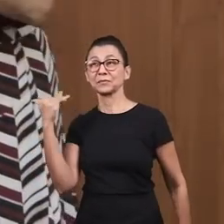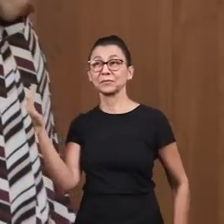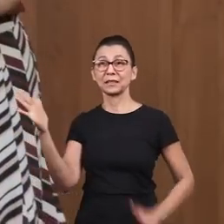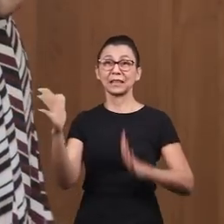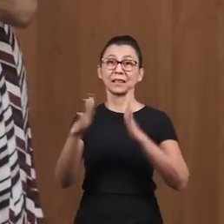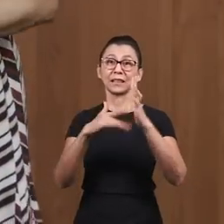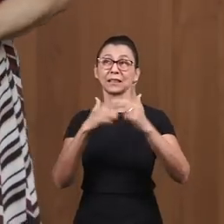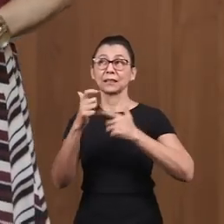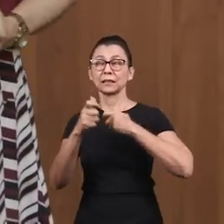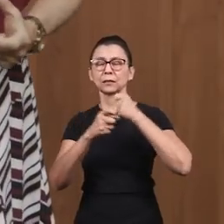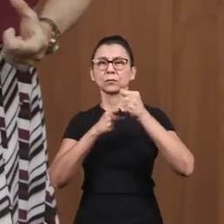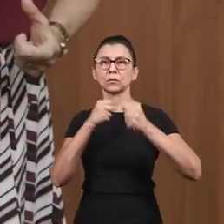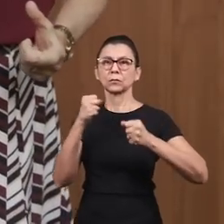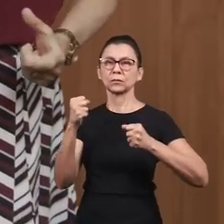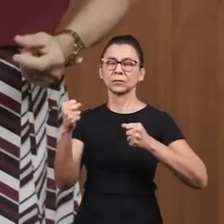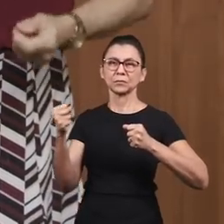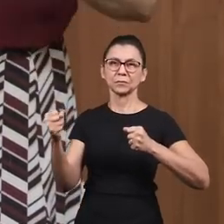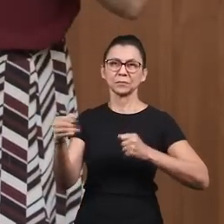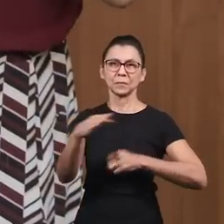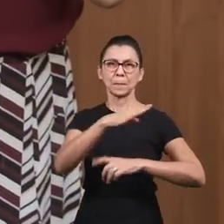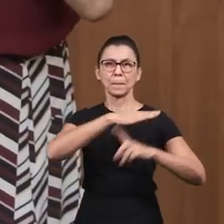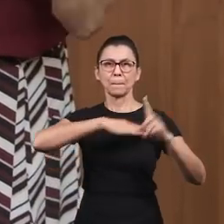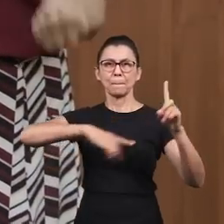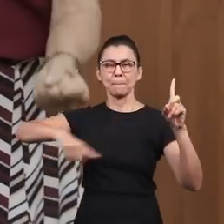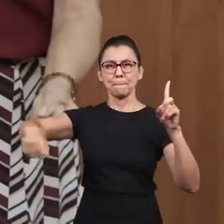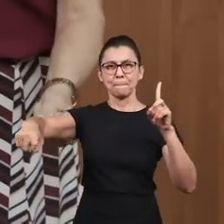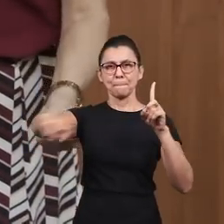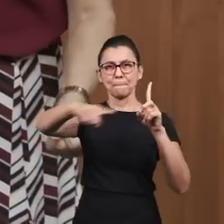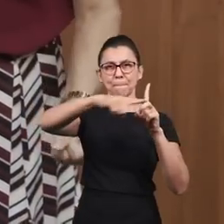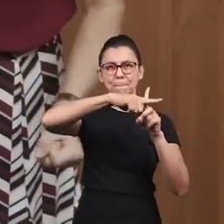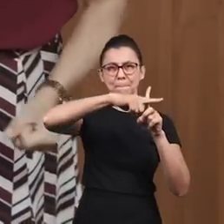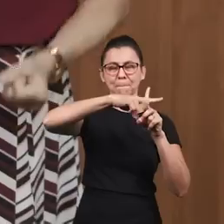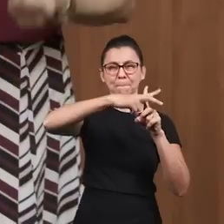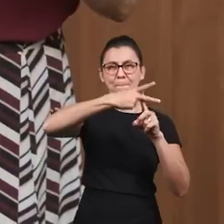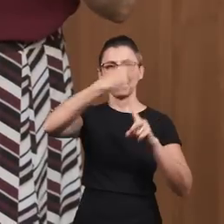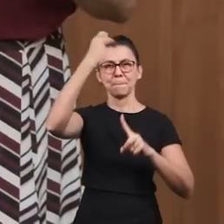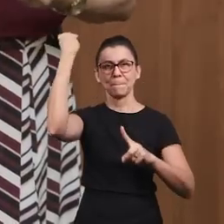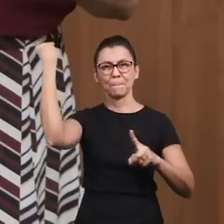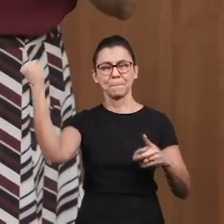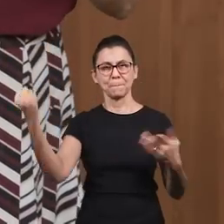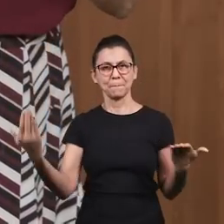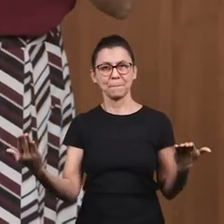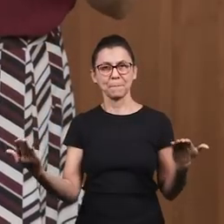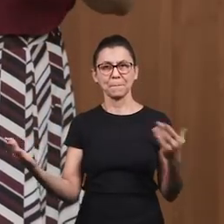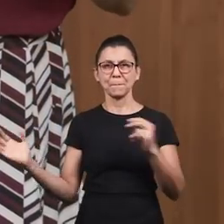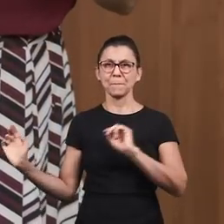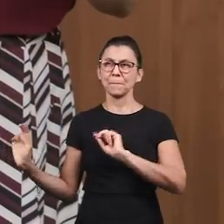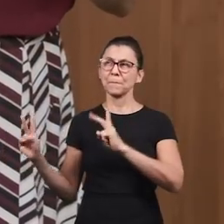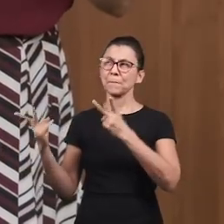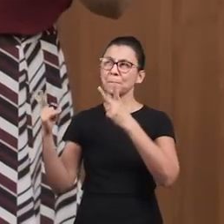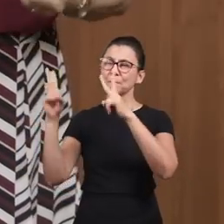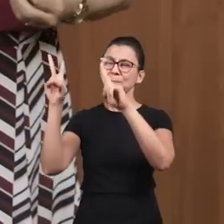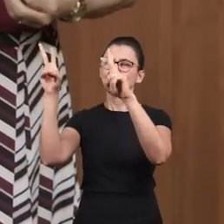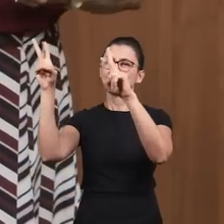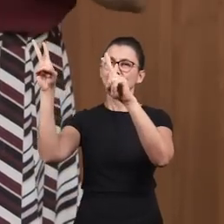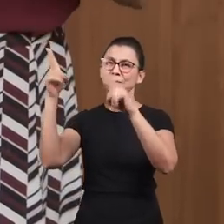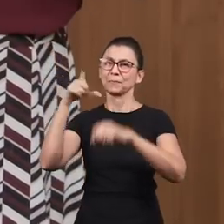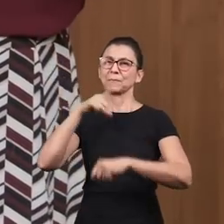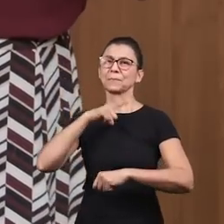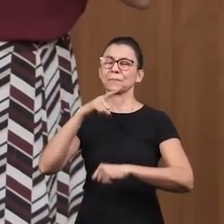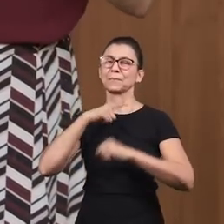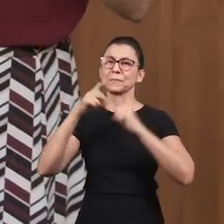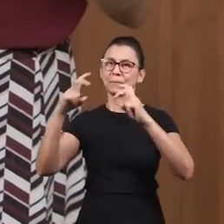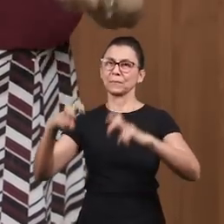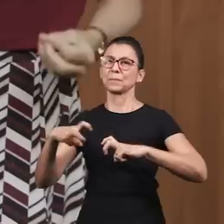E quando ele vence a morte, ele venceu o inimigo e hoje nós somos vitoriosos